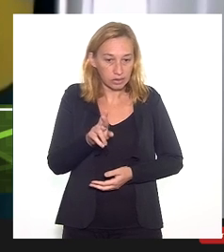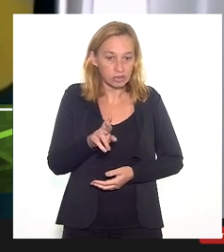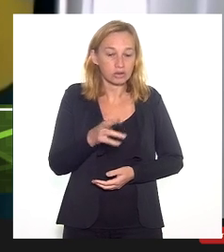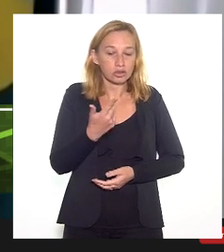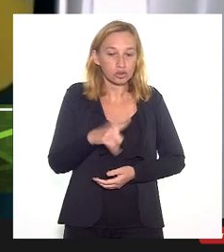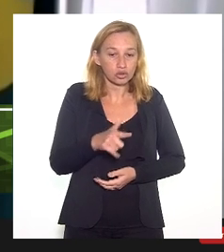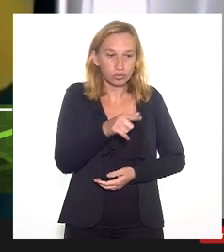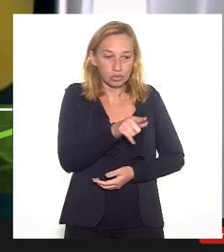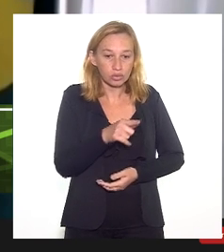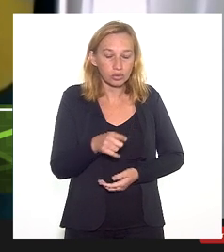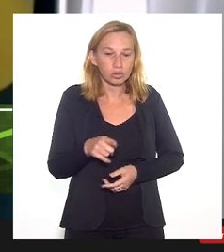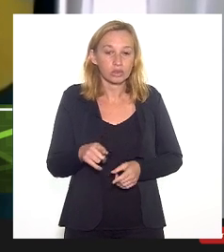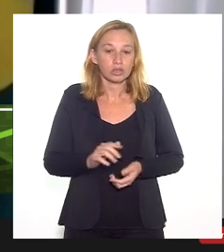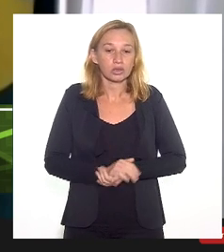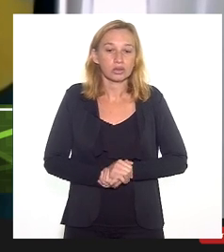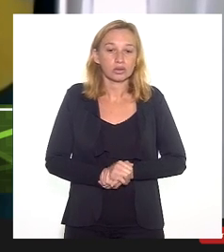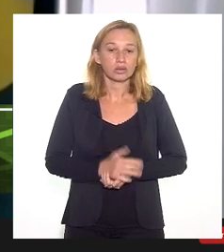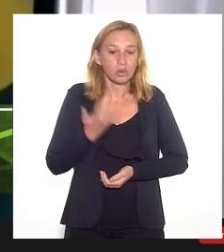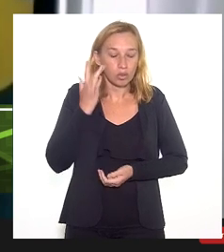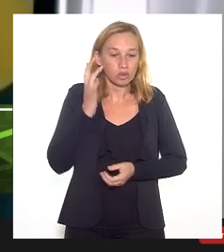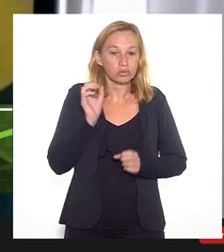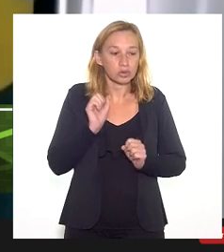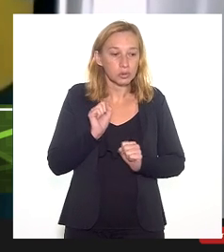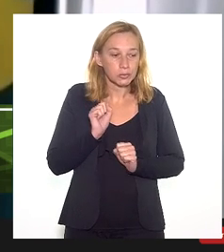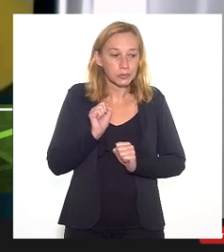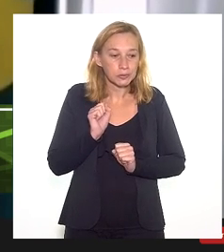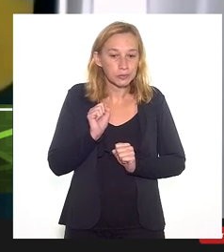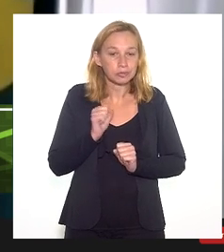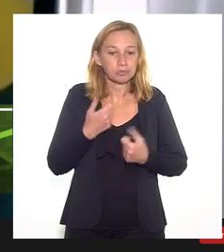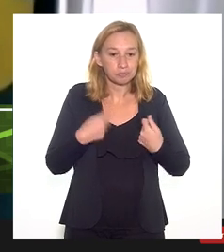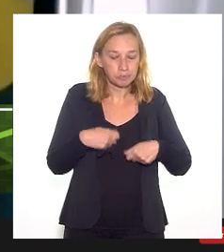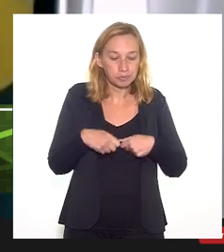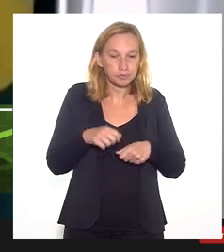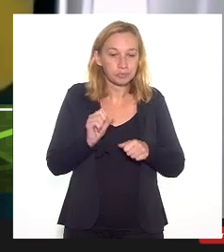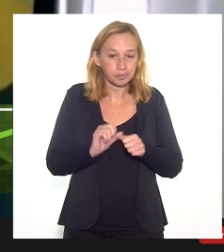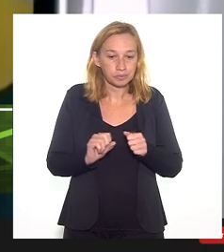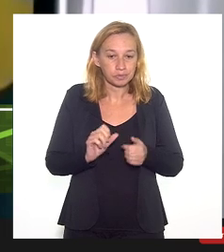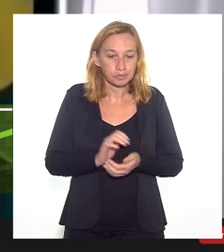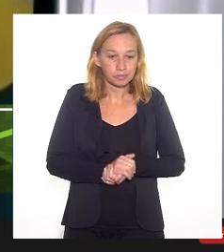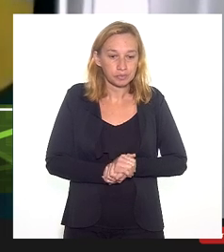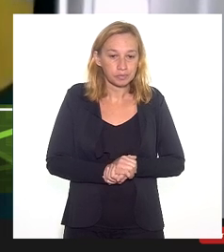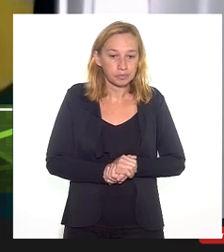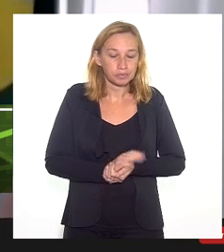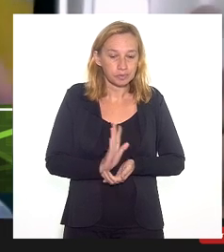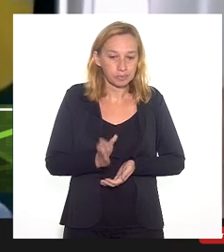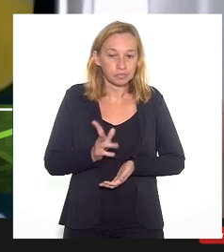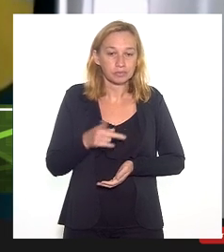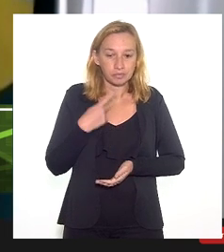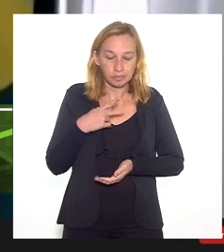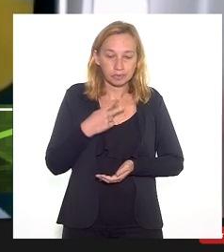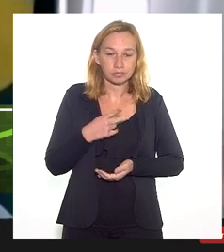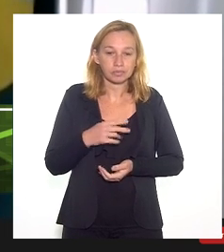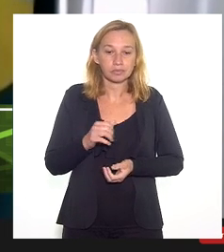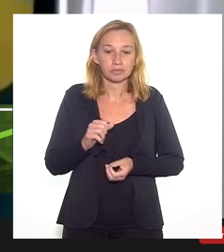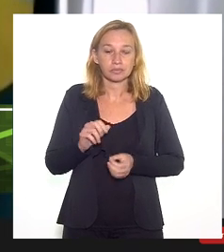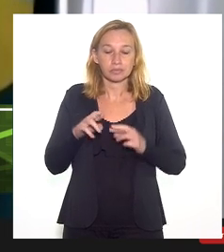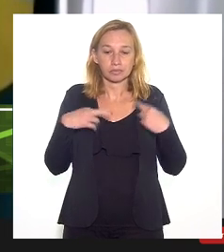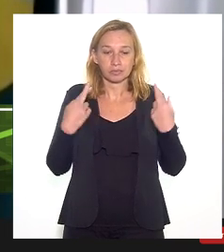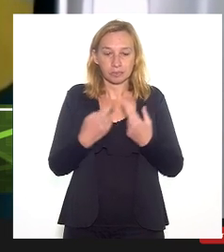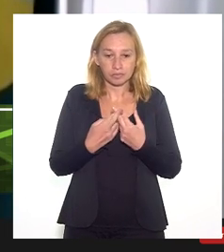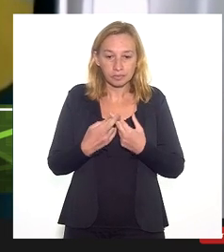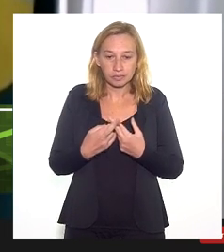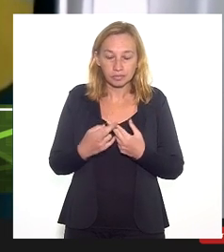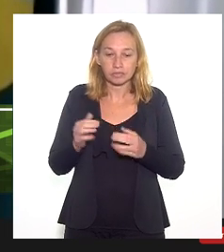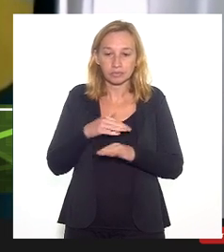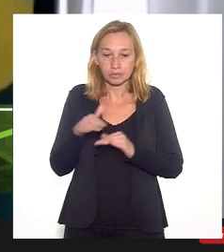novamente além disso eu acho que a gente vai precisa fazer nós já tínhamos desmoçado isso tanto na audiência da UESO quanto na audiência